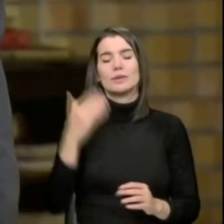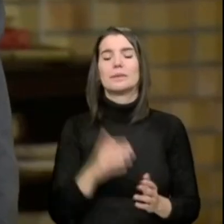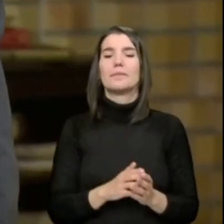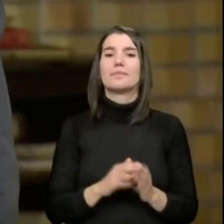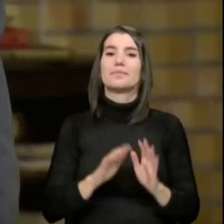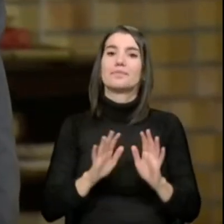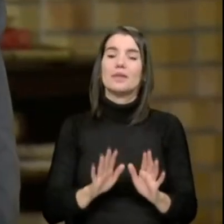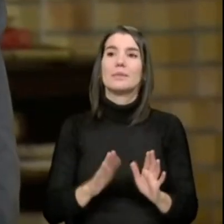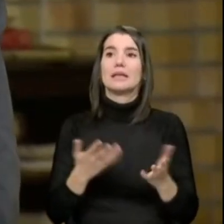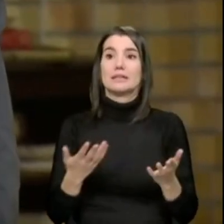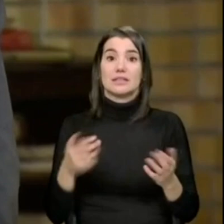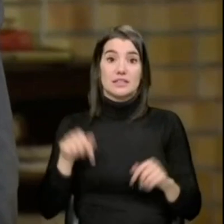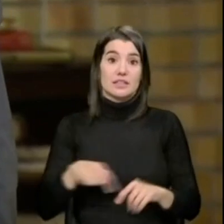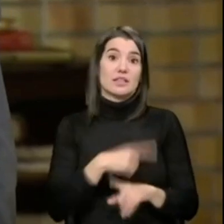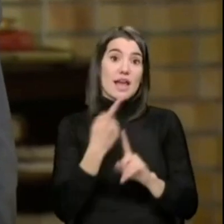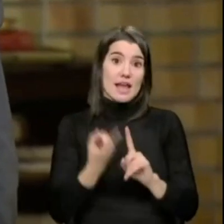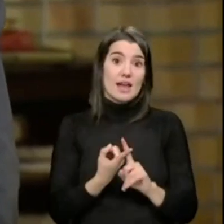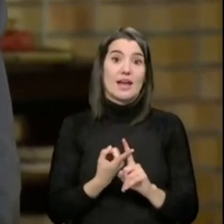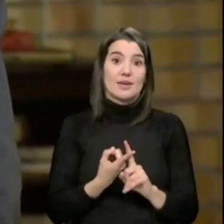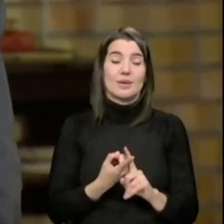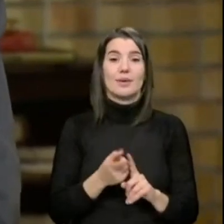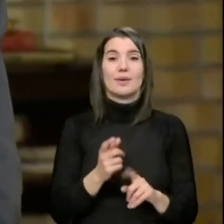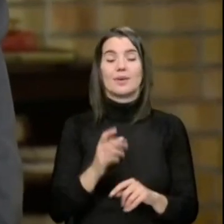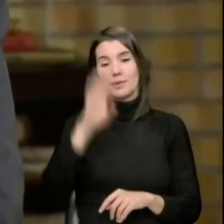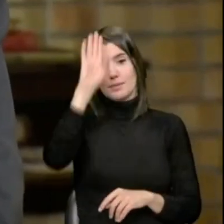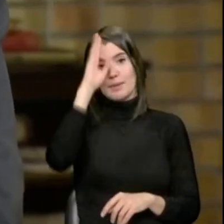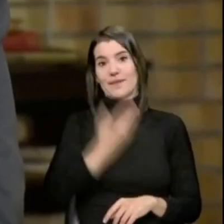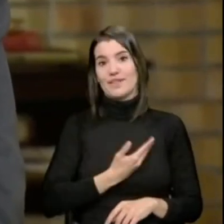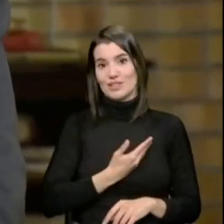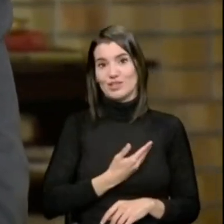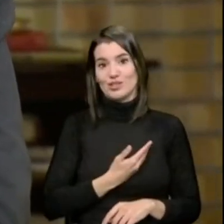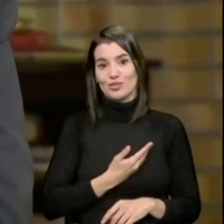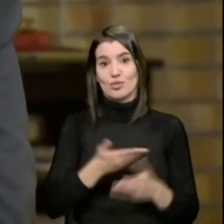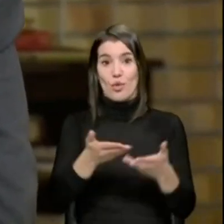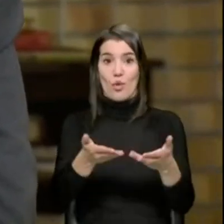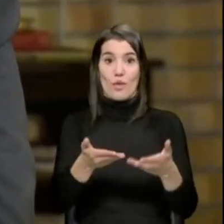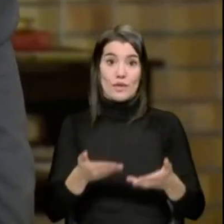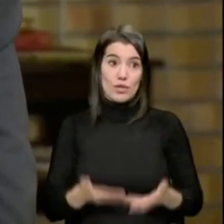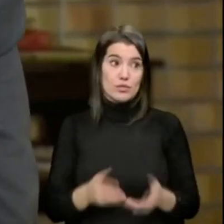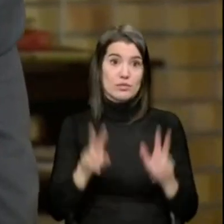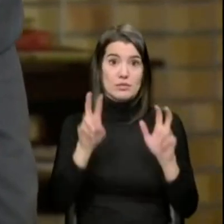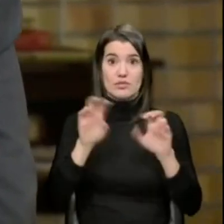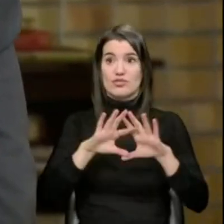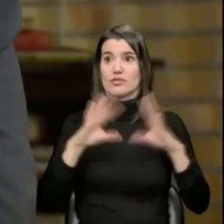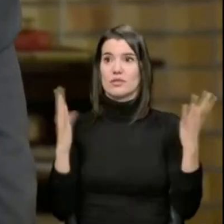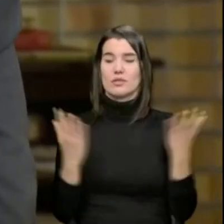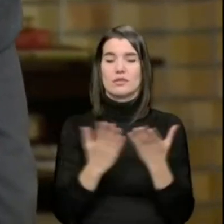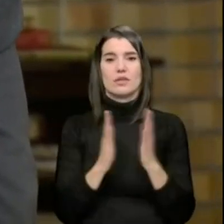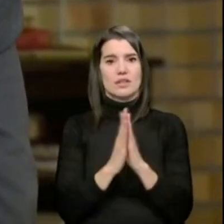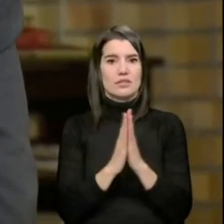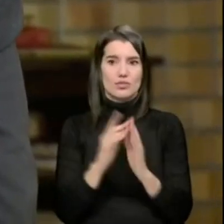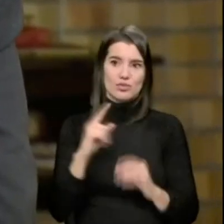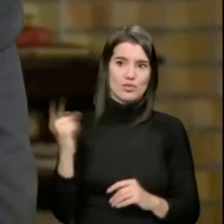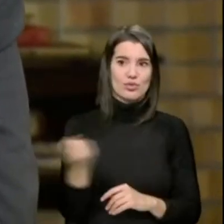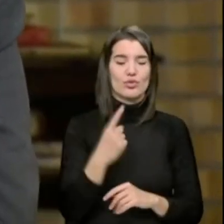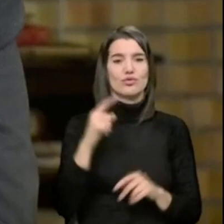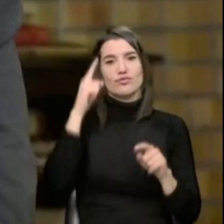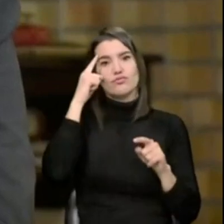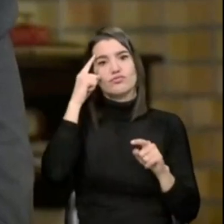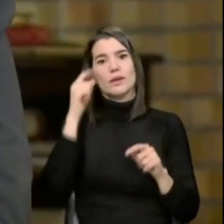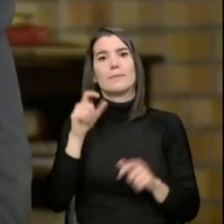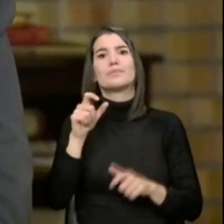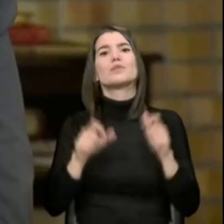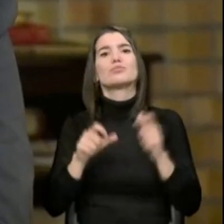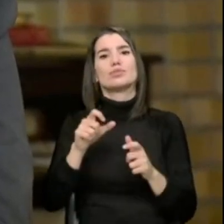Agora, portanto, este ano, e o Papa Francisco convidou que o tema geral, que toda a Igreja ligasse, fosse peregrinos